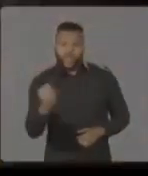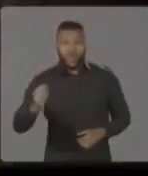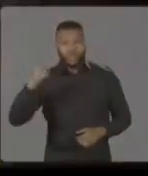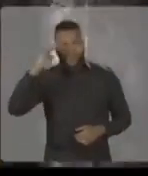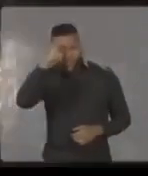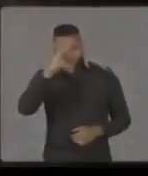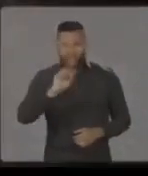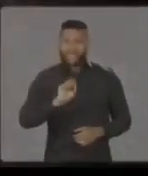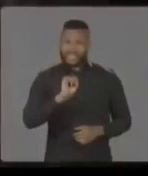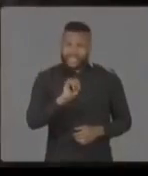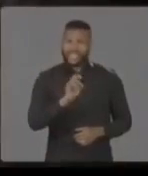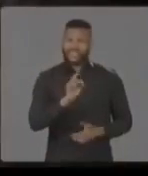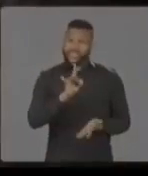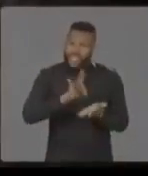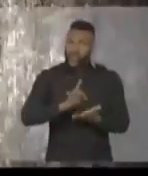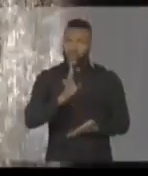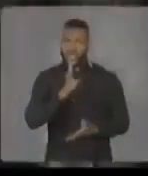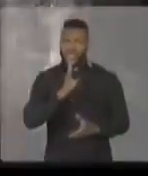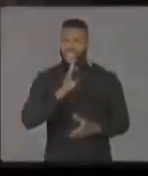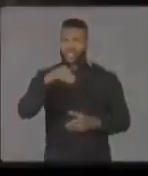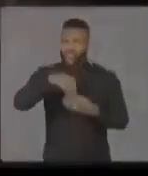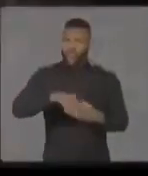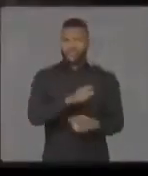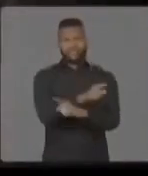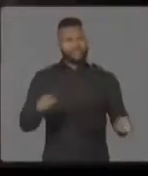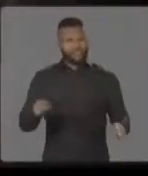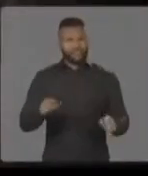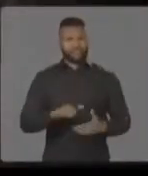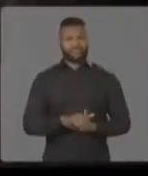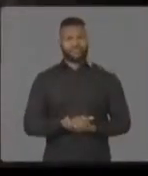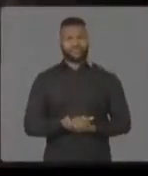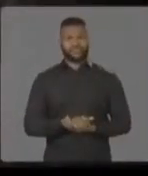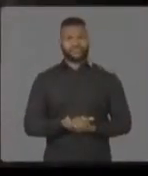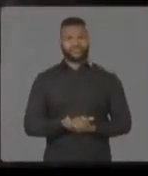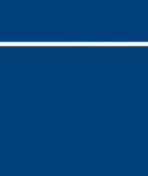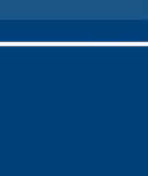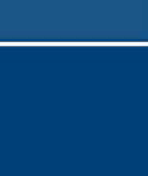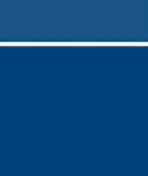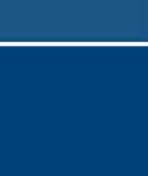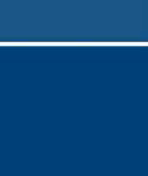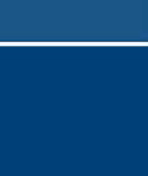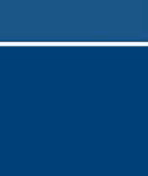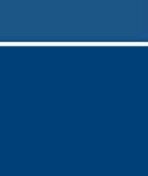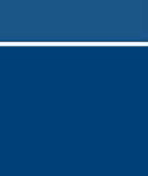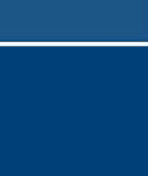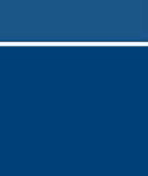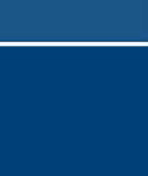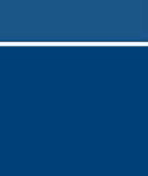Bolsonaro, quem conhece a verdade, não vota nele.